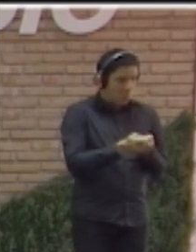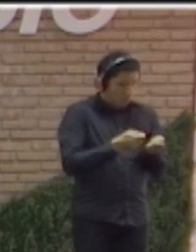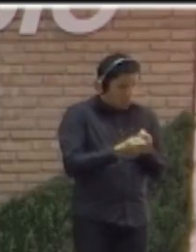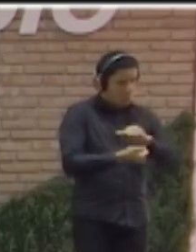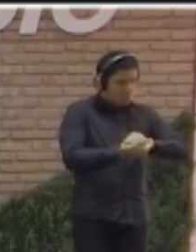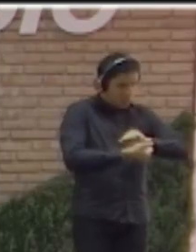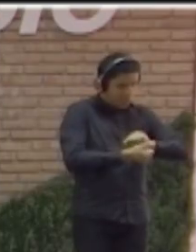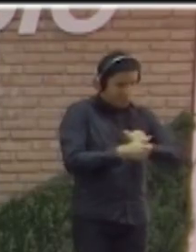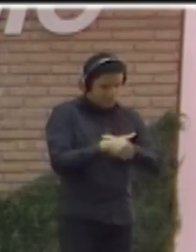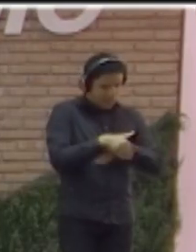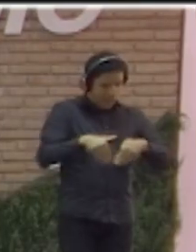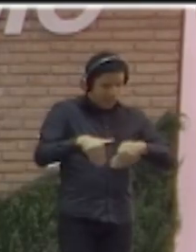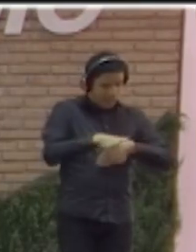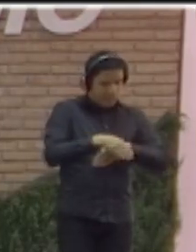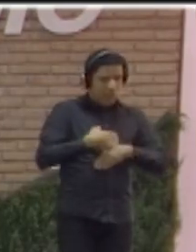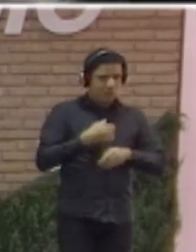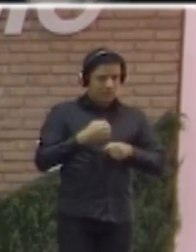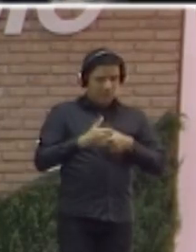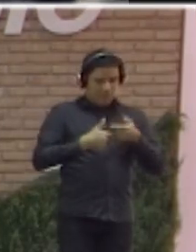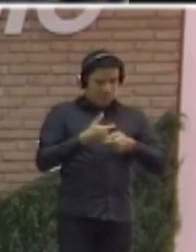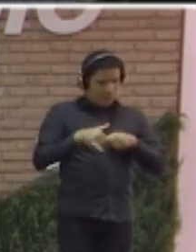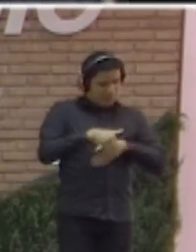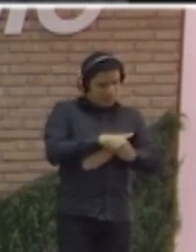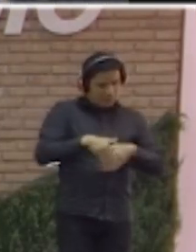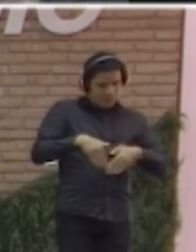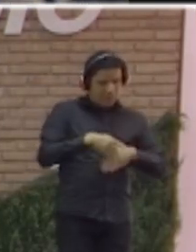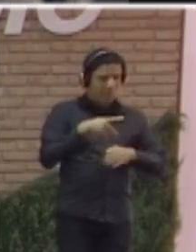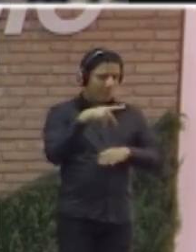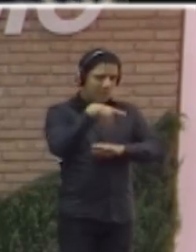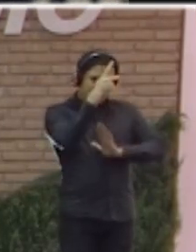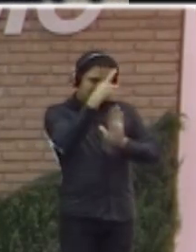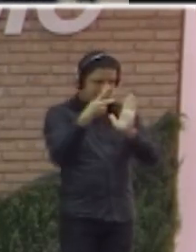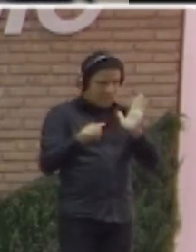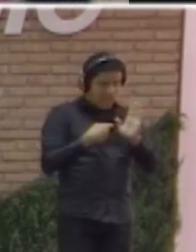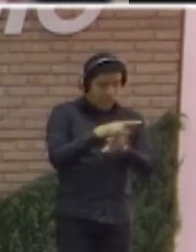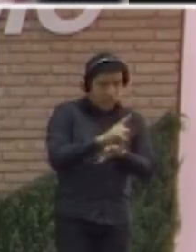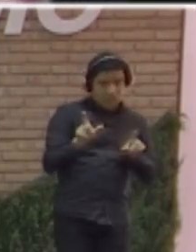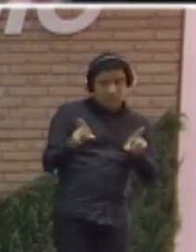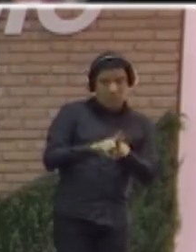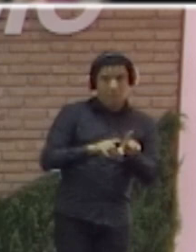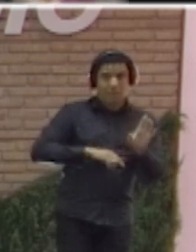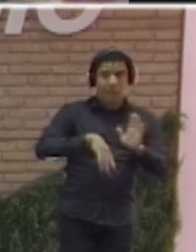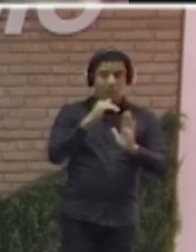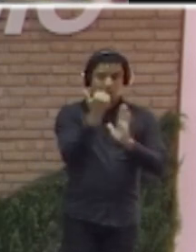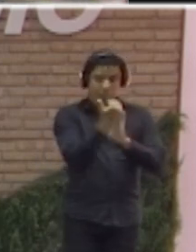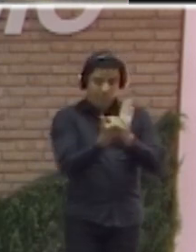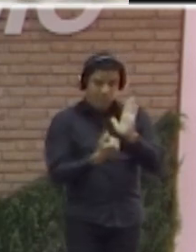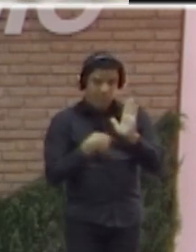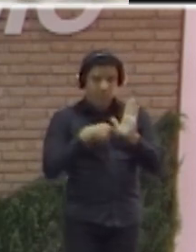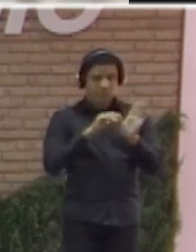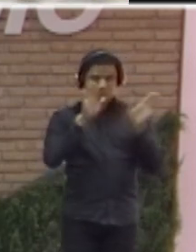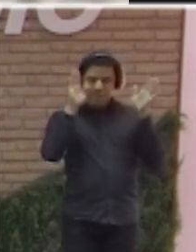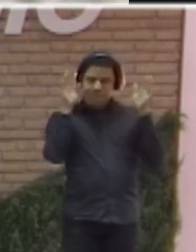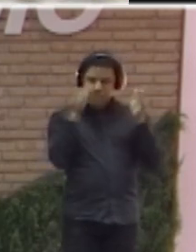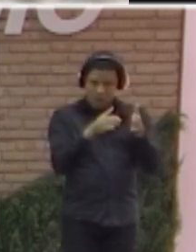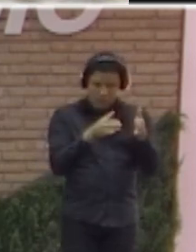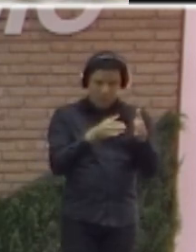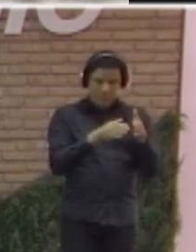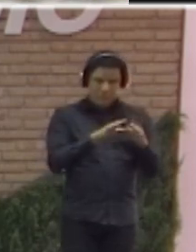no canteiro, uma integração do design, uma programação robusta e, claro, um foco na execução.